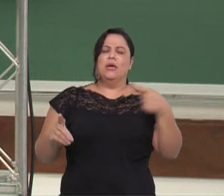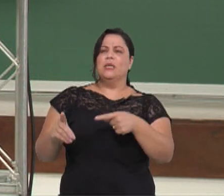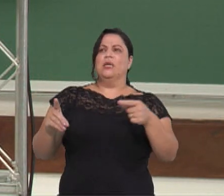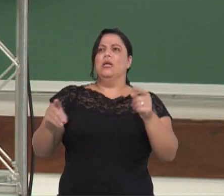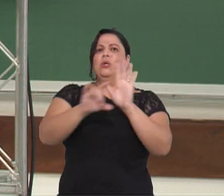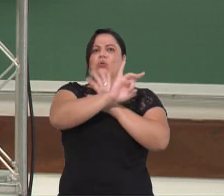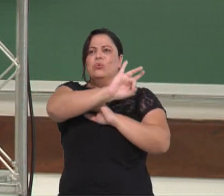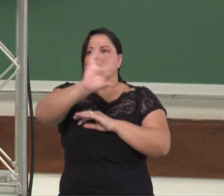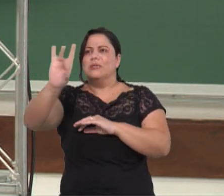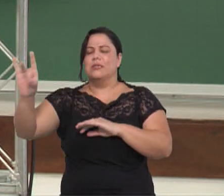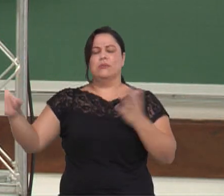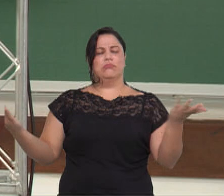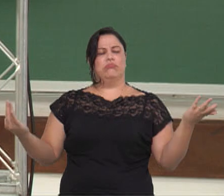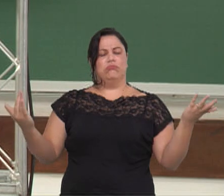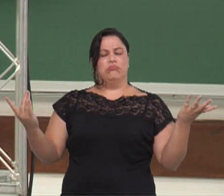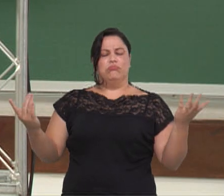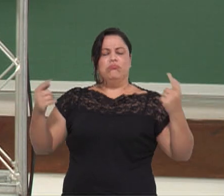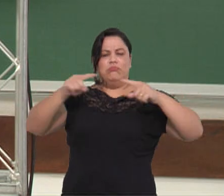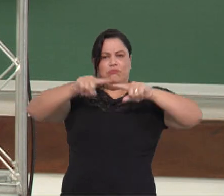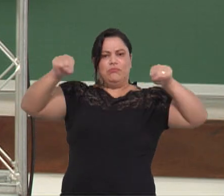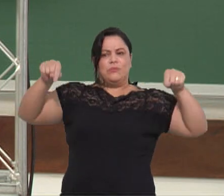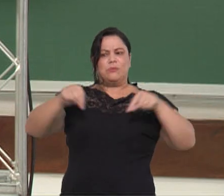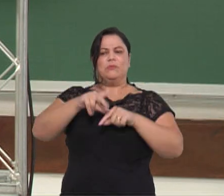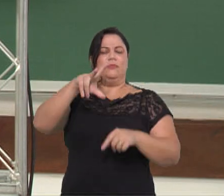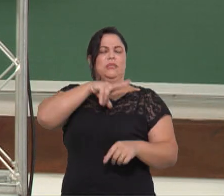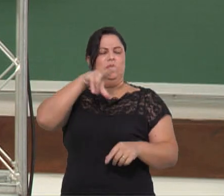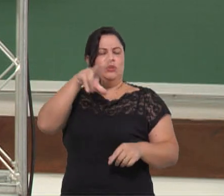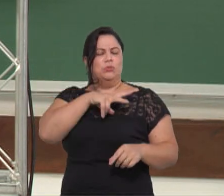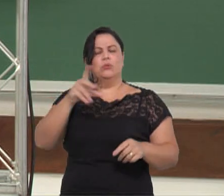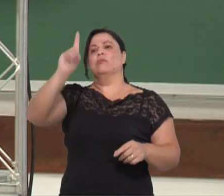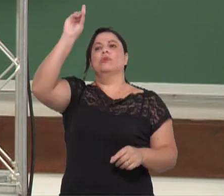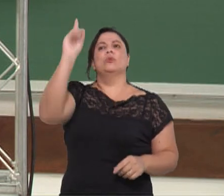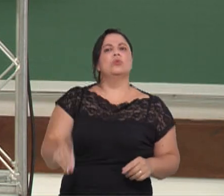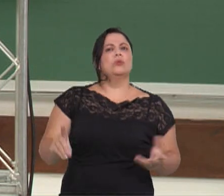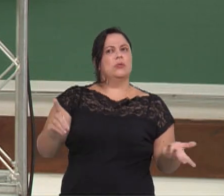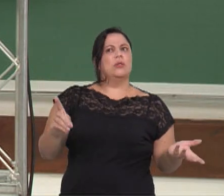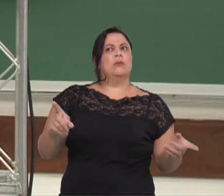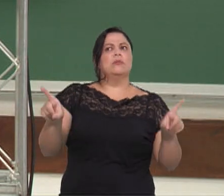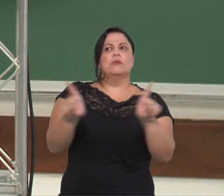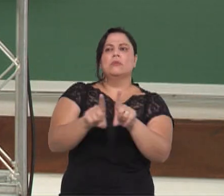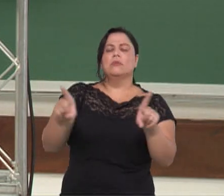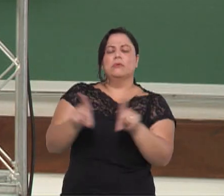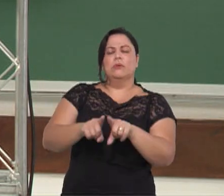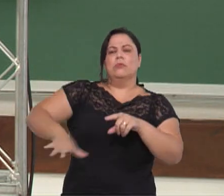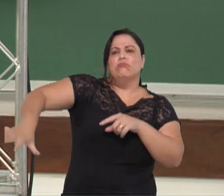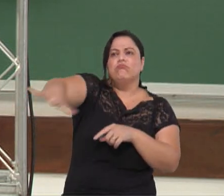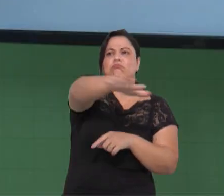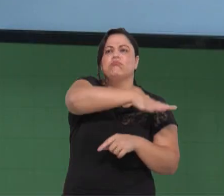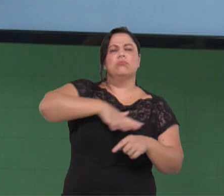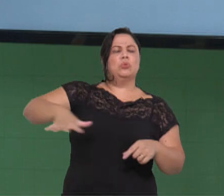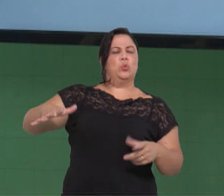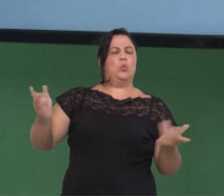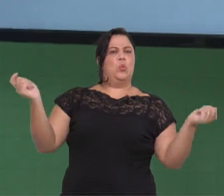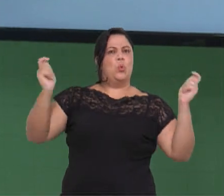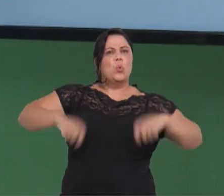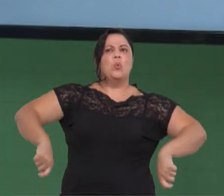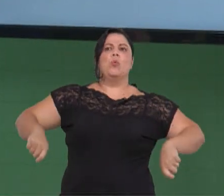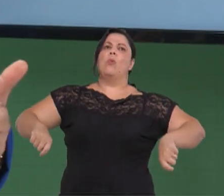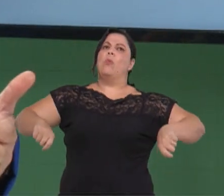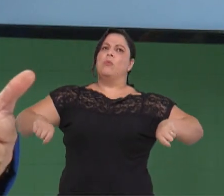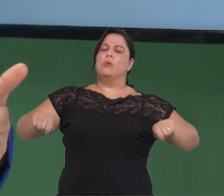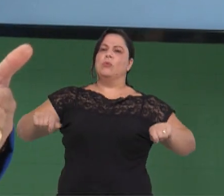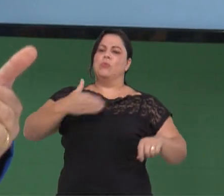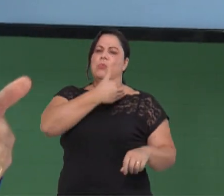pelos direitos de ter o erário público gestado